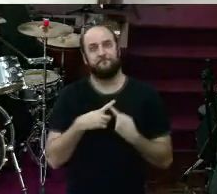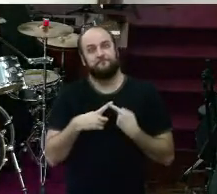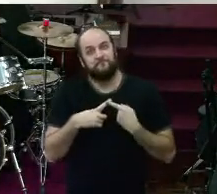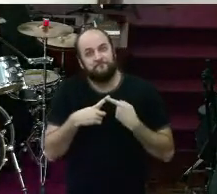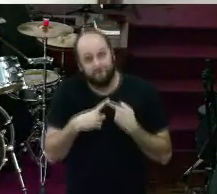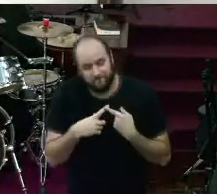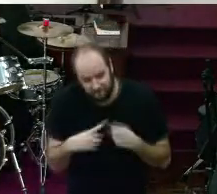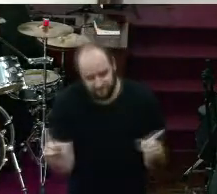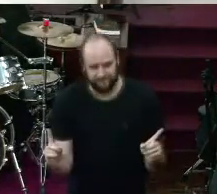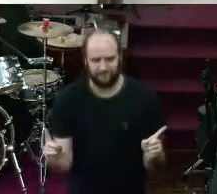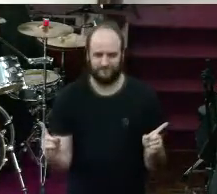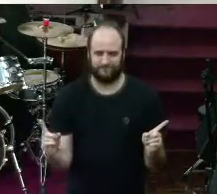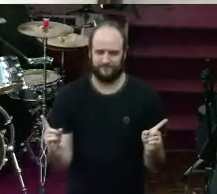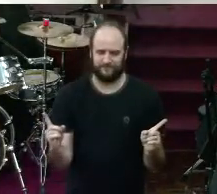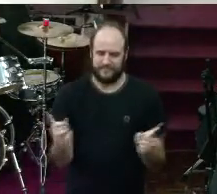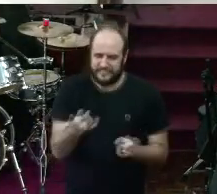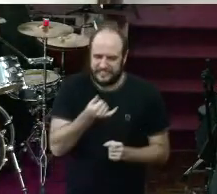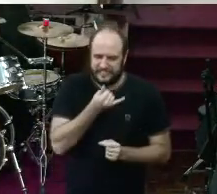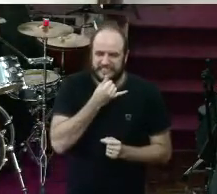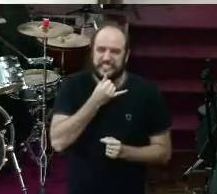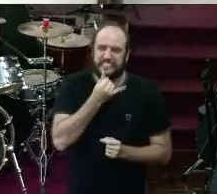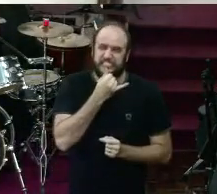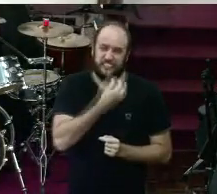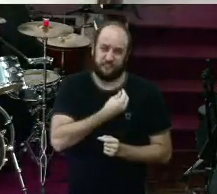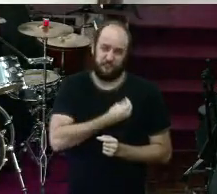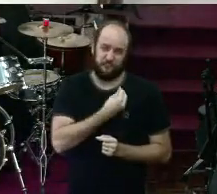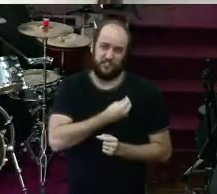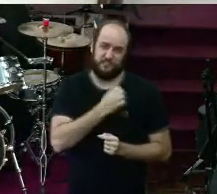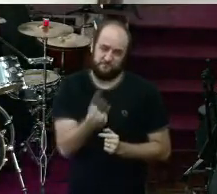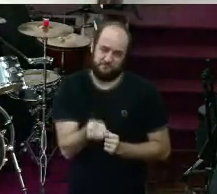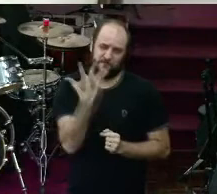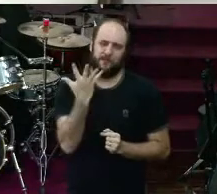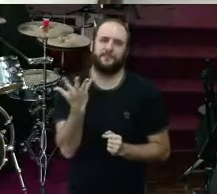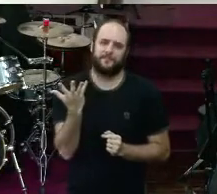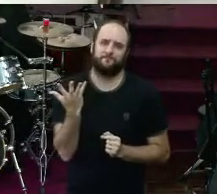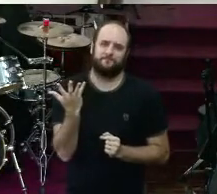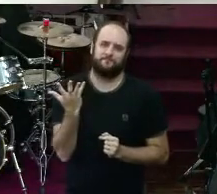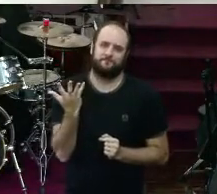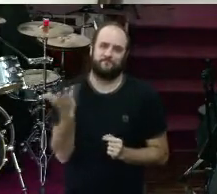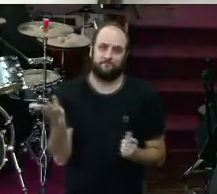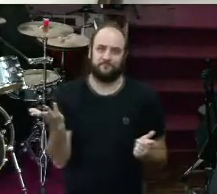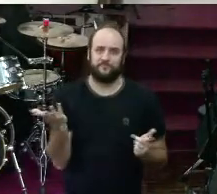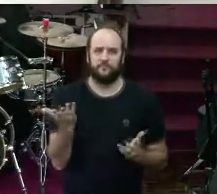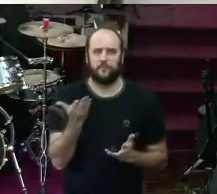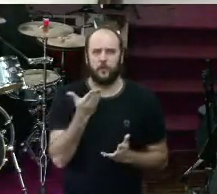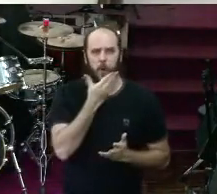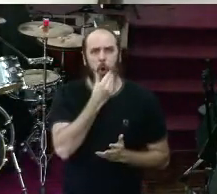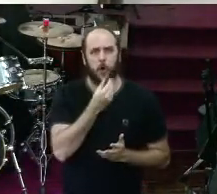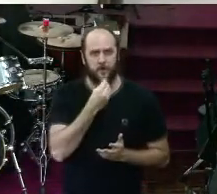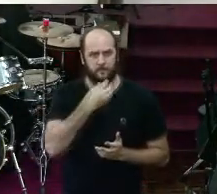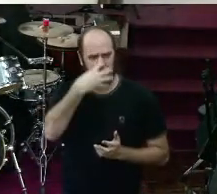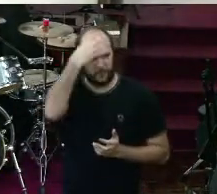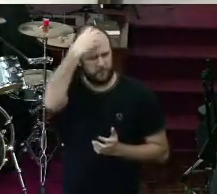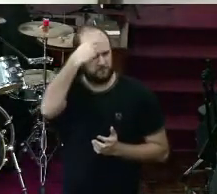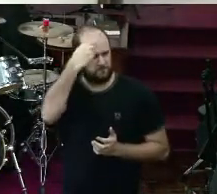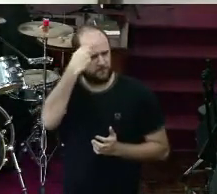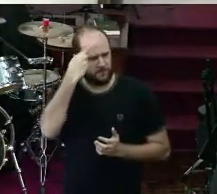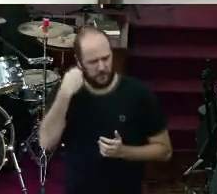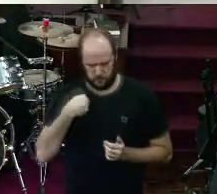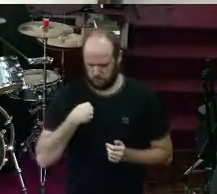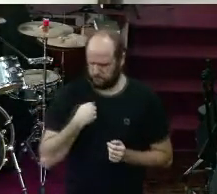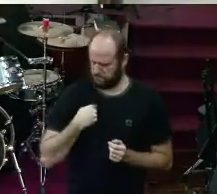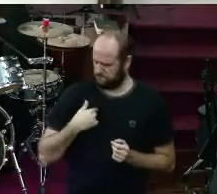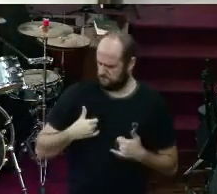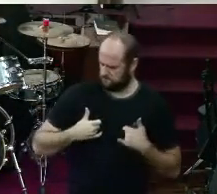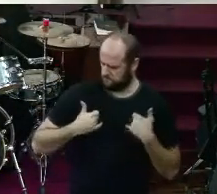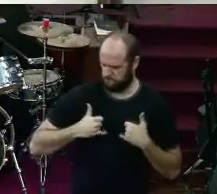que manchou a biografia deste rei. Ele começou a se julgar forte, o seu coração se